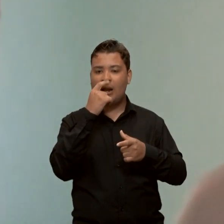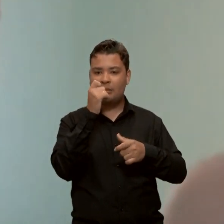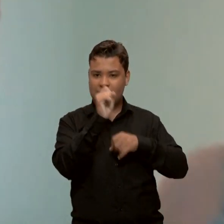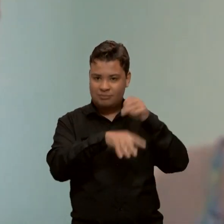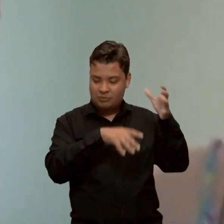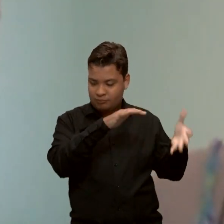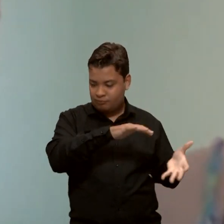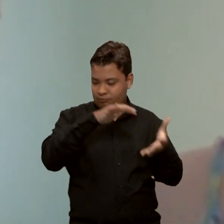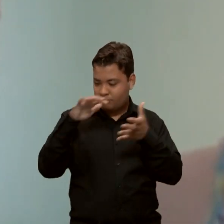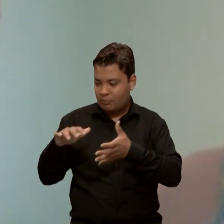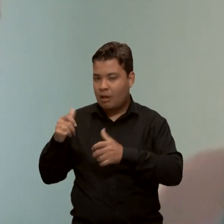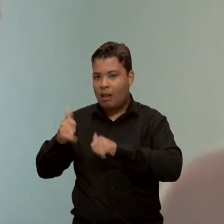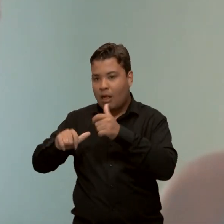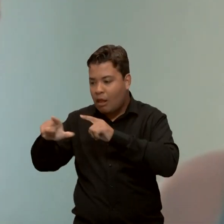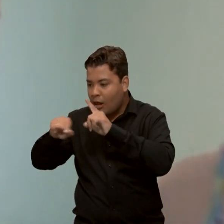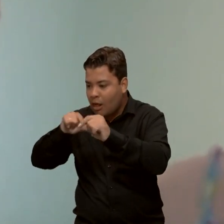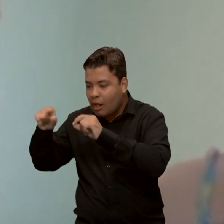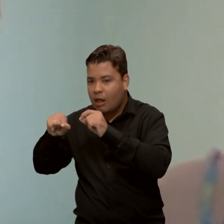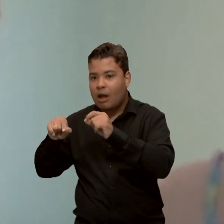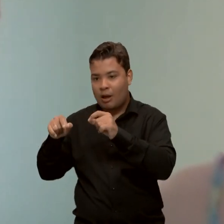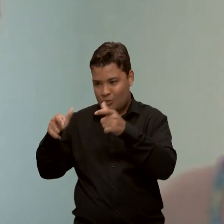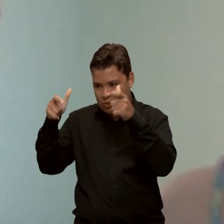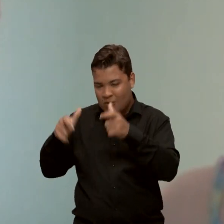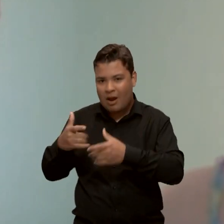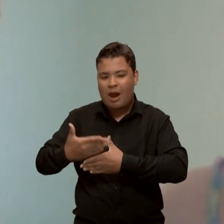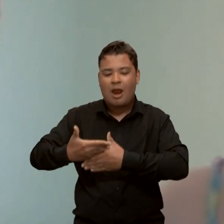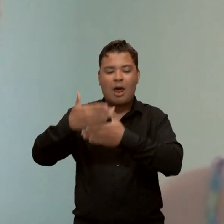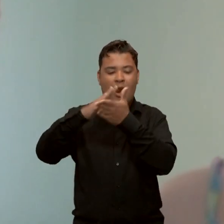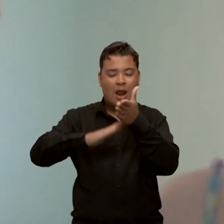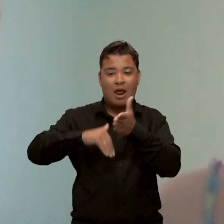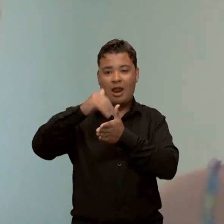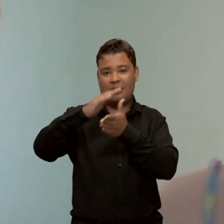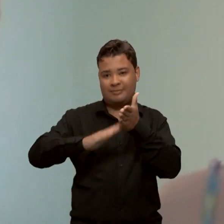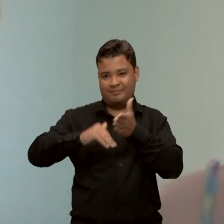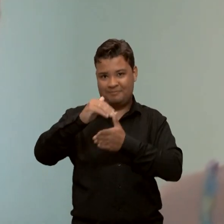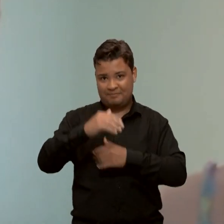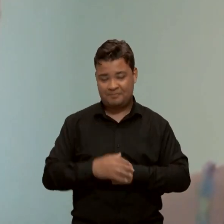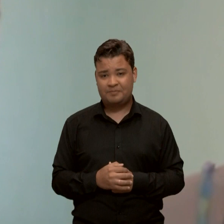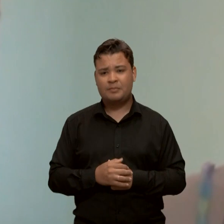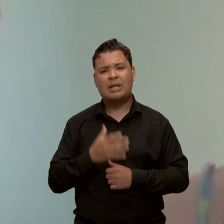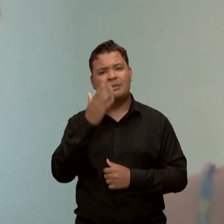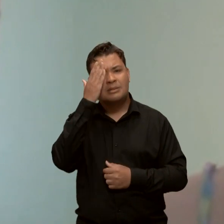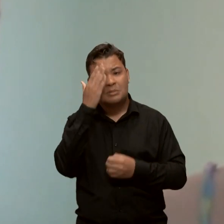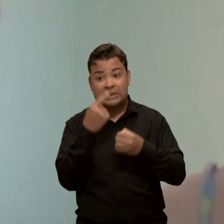da cidade de Goiás. Muitas vezes as pessoas conhecem só a parte histórica da cidade